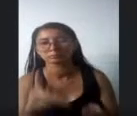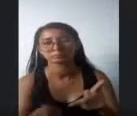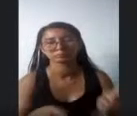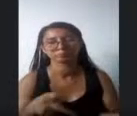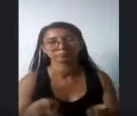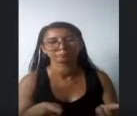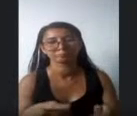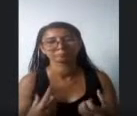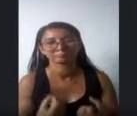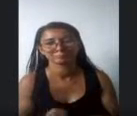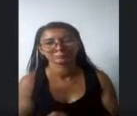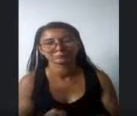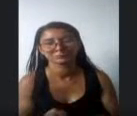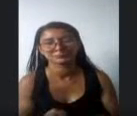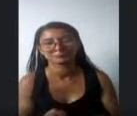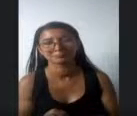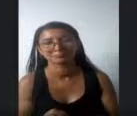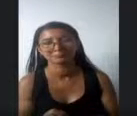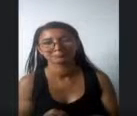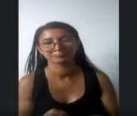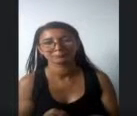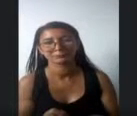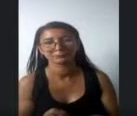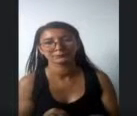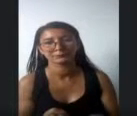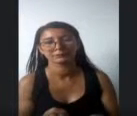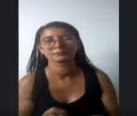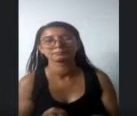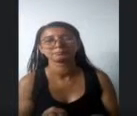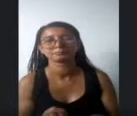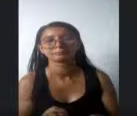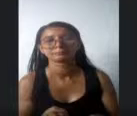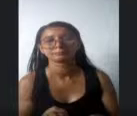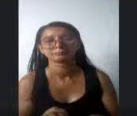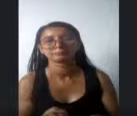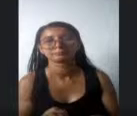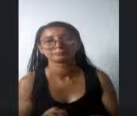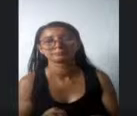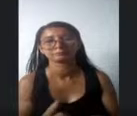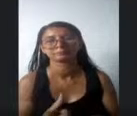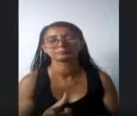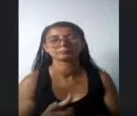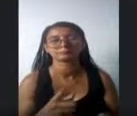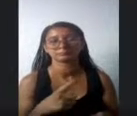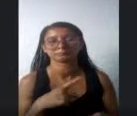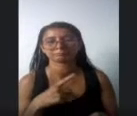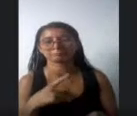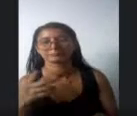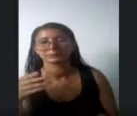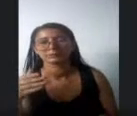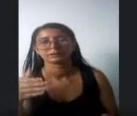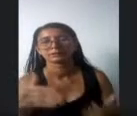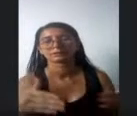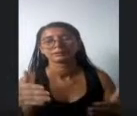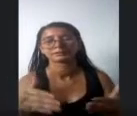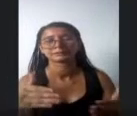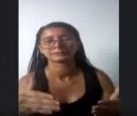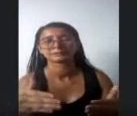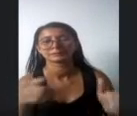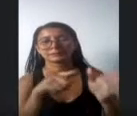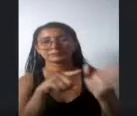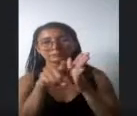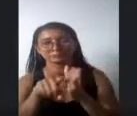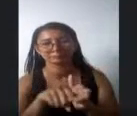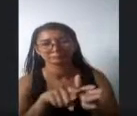que eu vou retomar mais uma rodada. Como eu estou aqui, não estou com acesso às perguntas, né? Tive acesso a algumas que